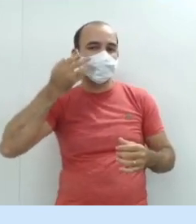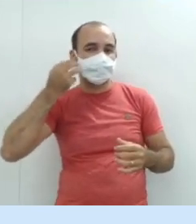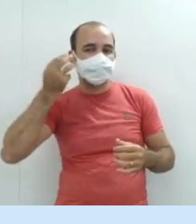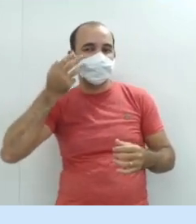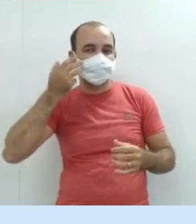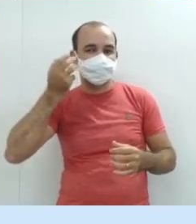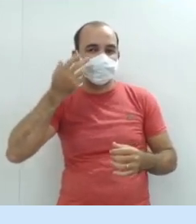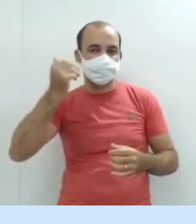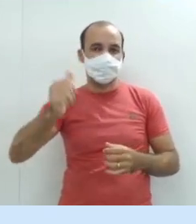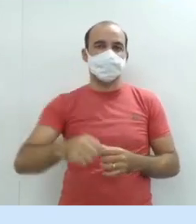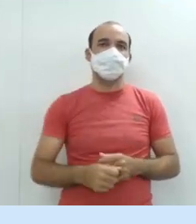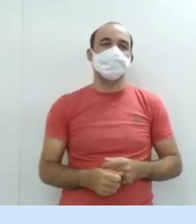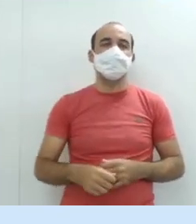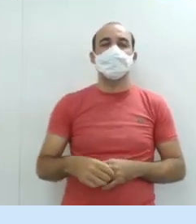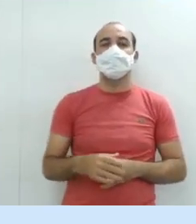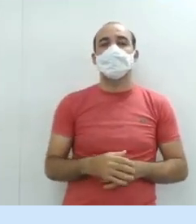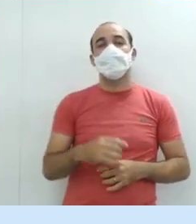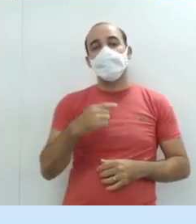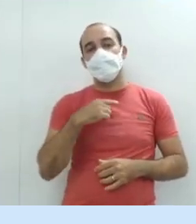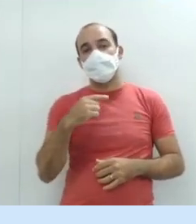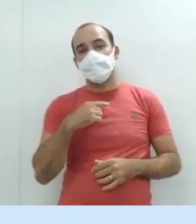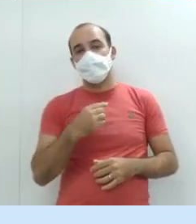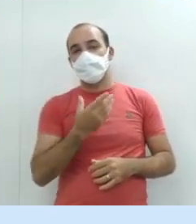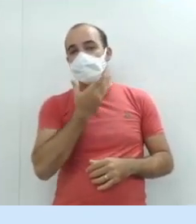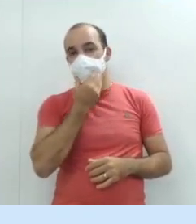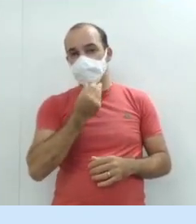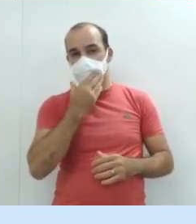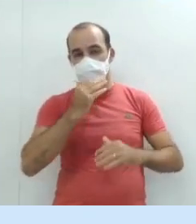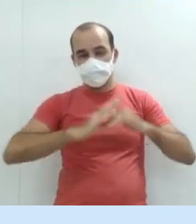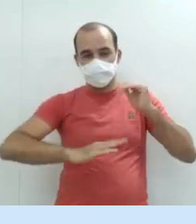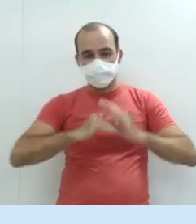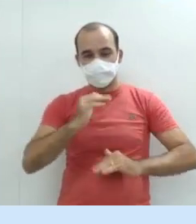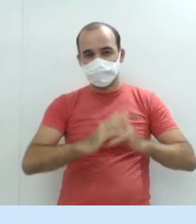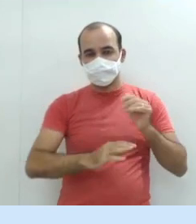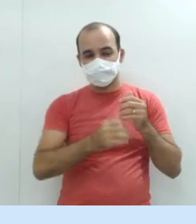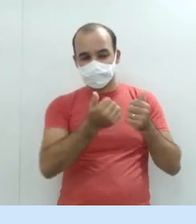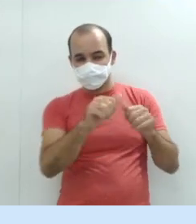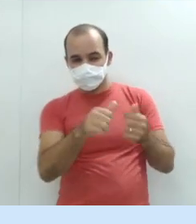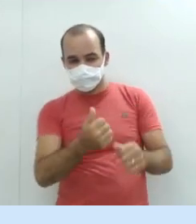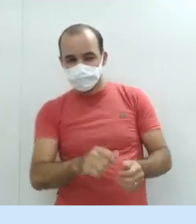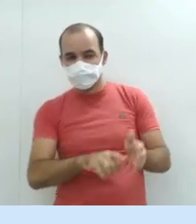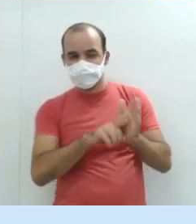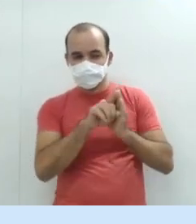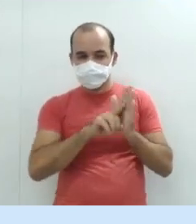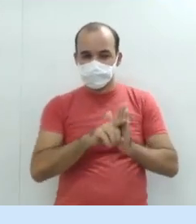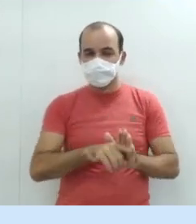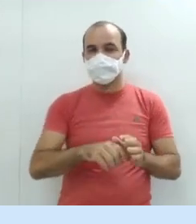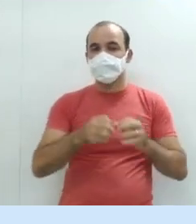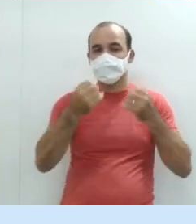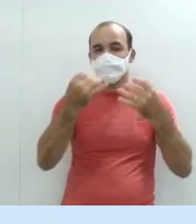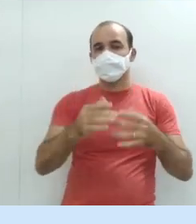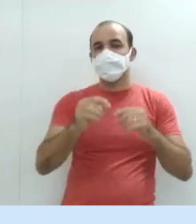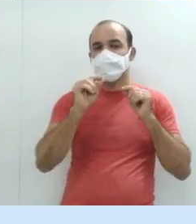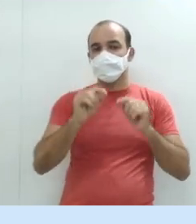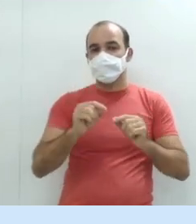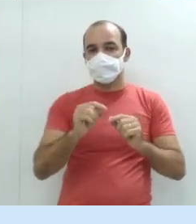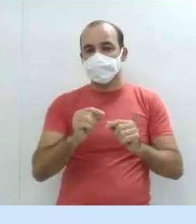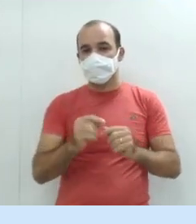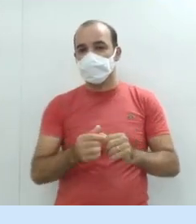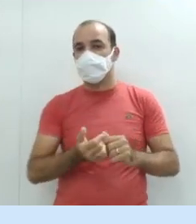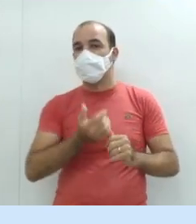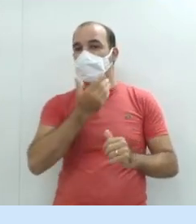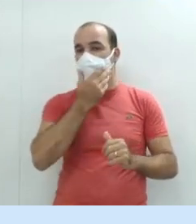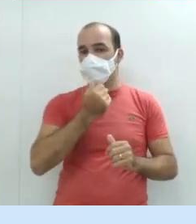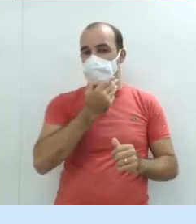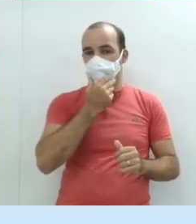um estudioso dessa área chamado Peter Berger, que ele diz o seguinte, que o homem ele passa a construir